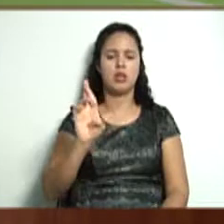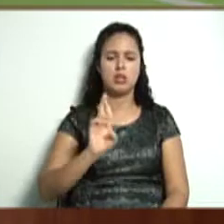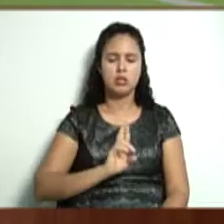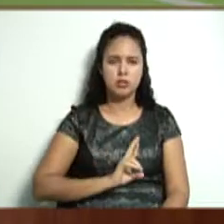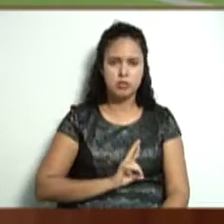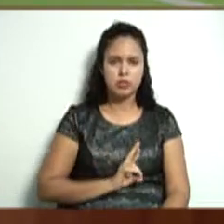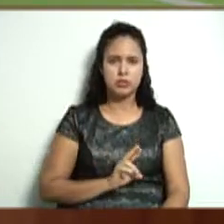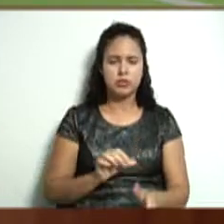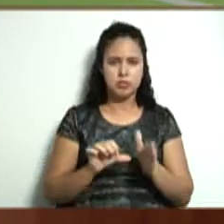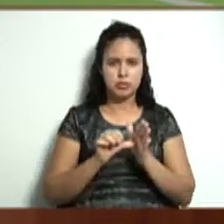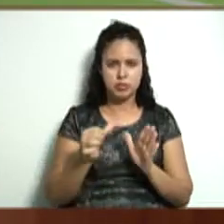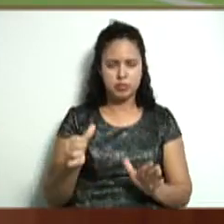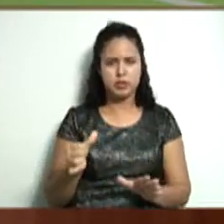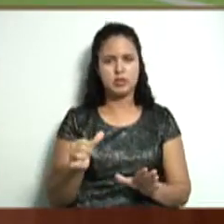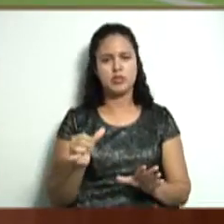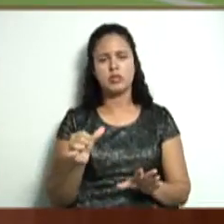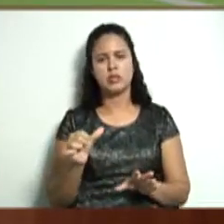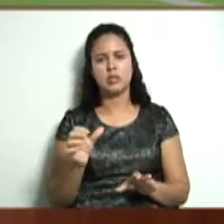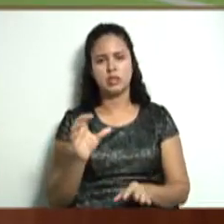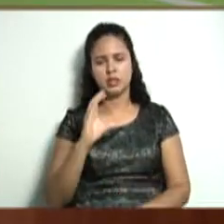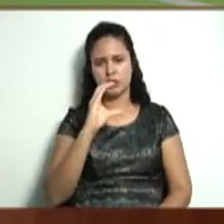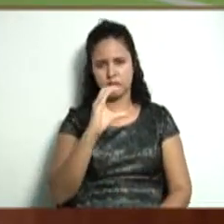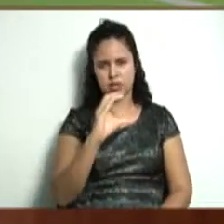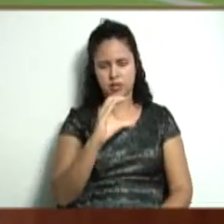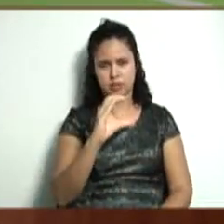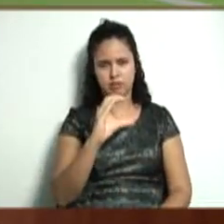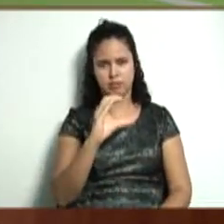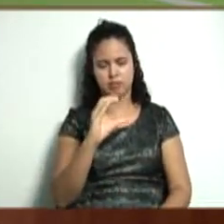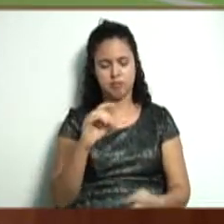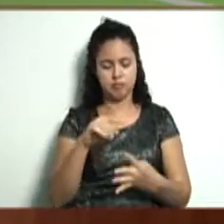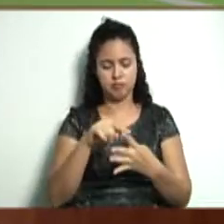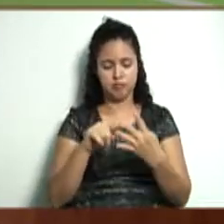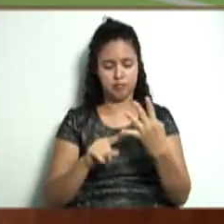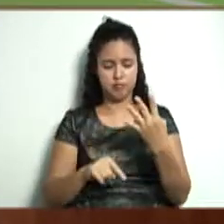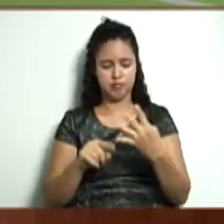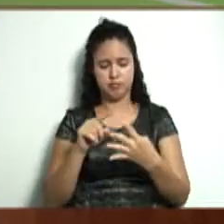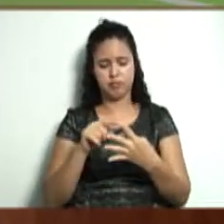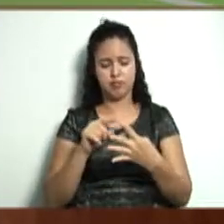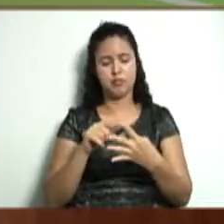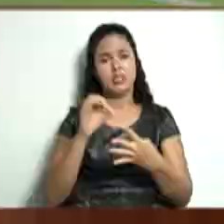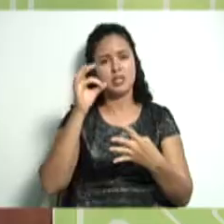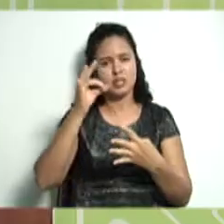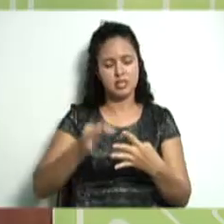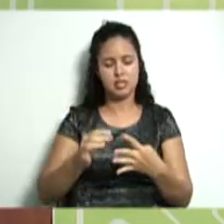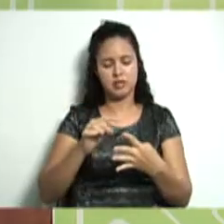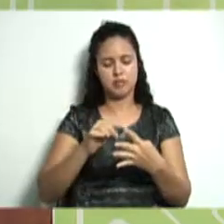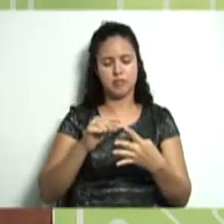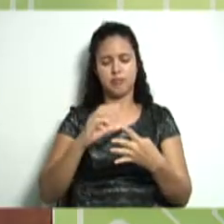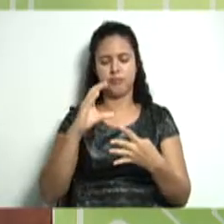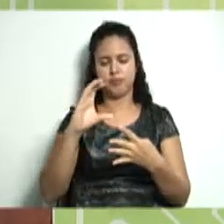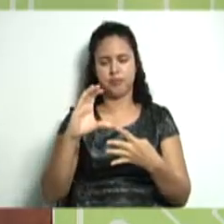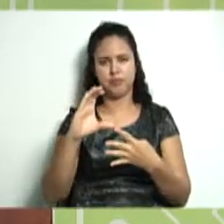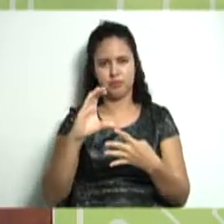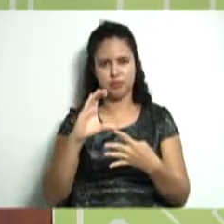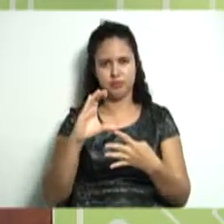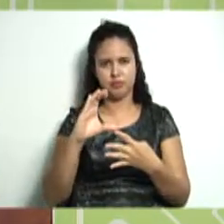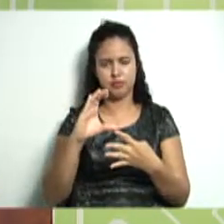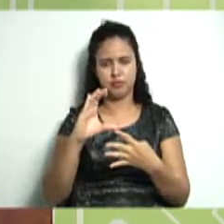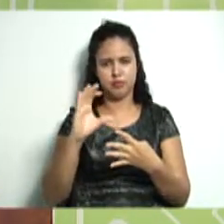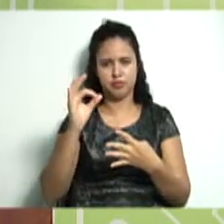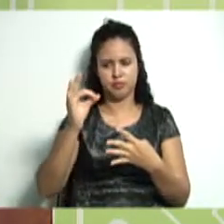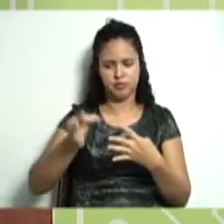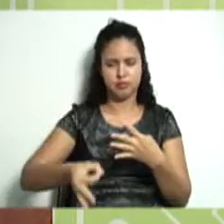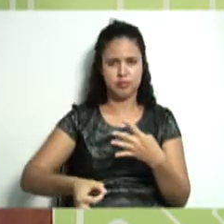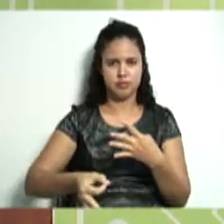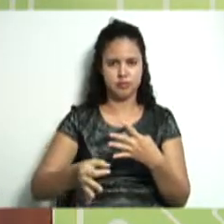primeira questão é C, de certo. Muito bem, parabéns a vocês, alunos, a resposta que